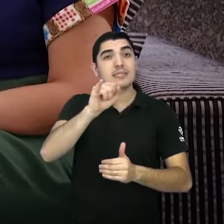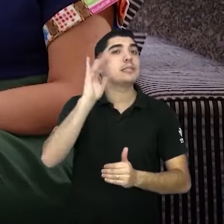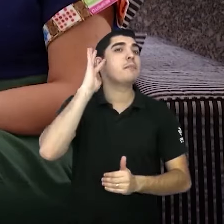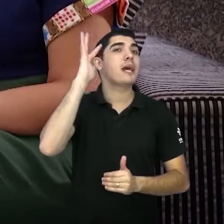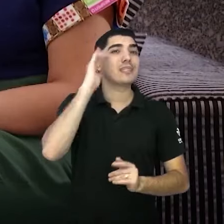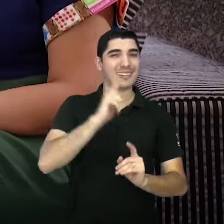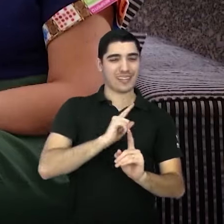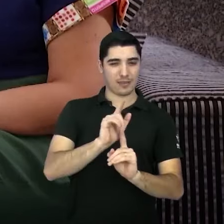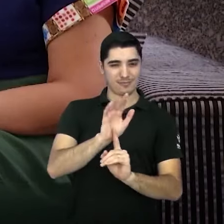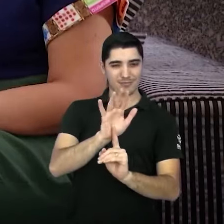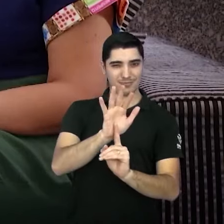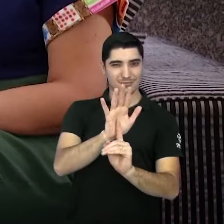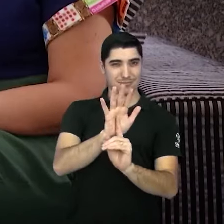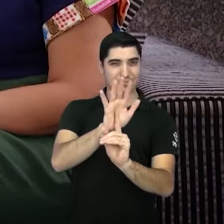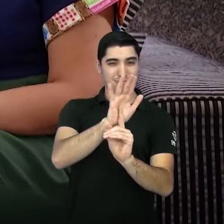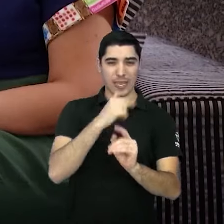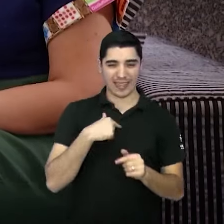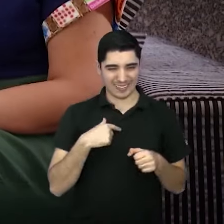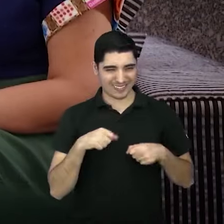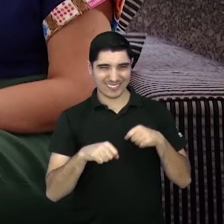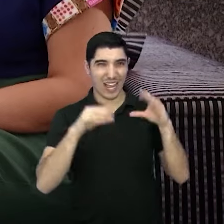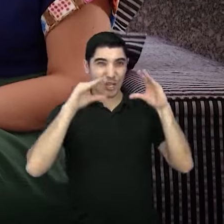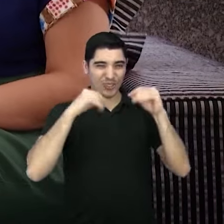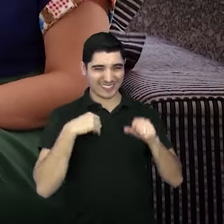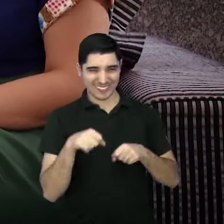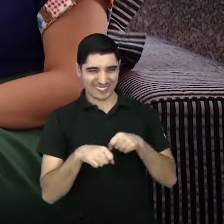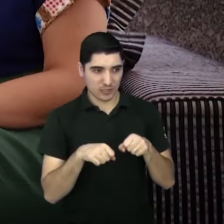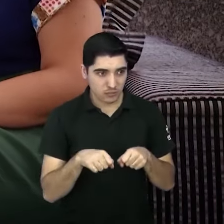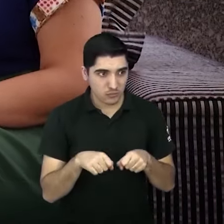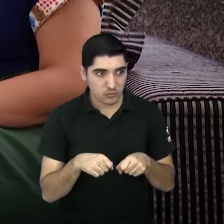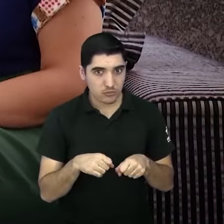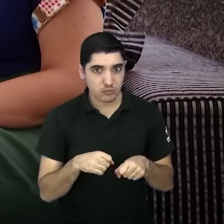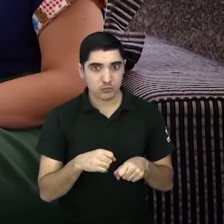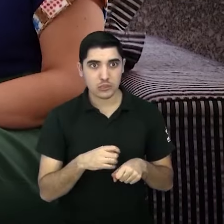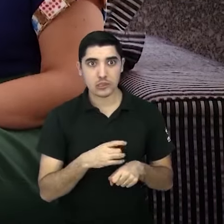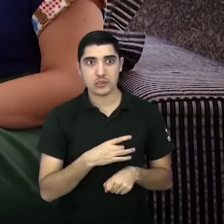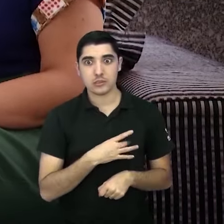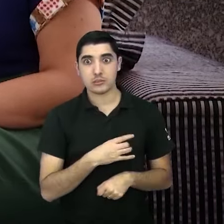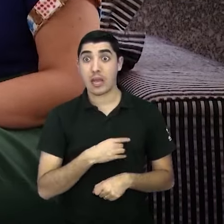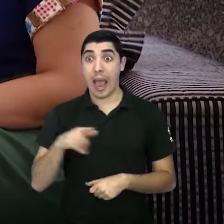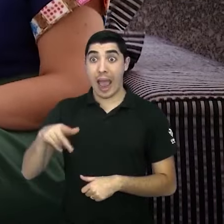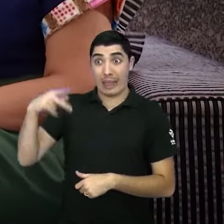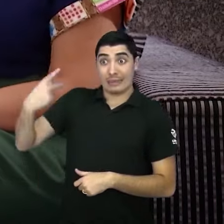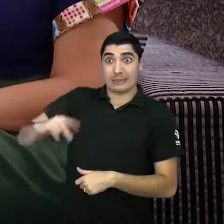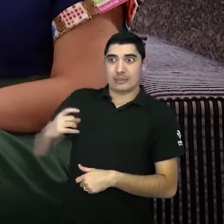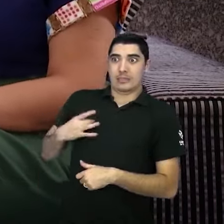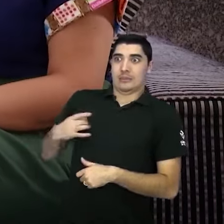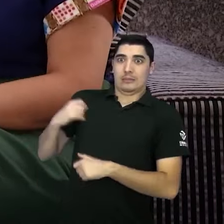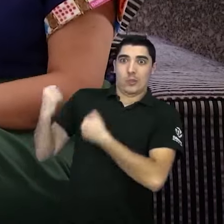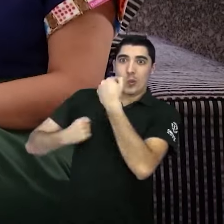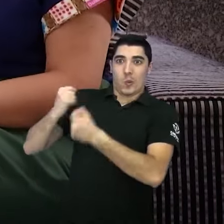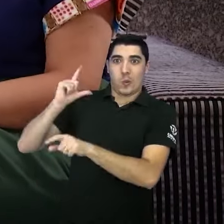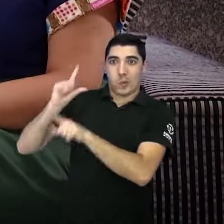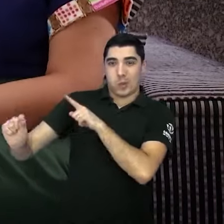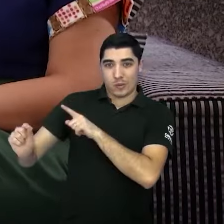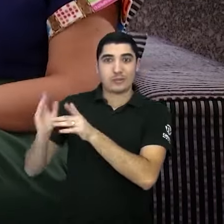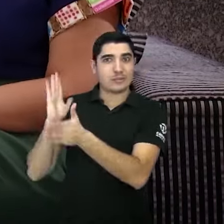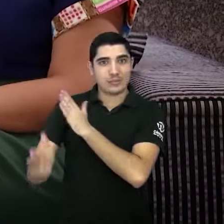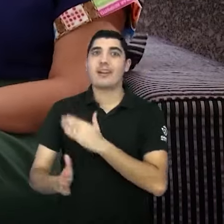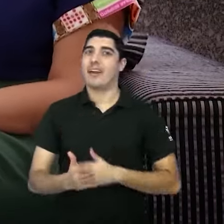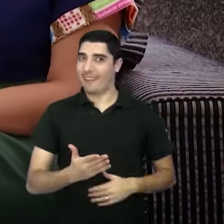se tivesse uma velhinha tremulando ali, que tinha defunto. Aí perna para quem tem,